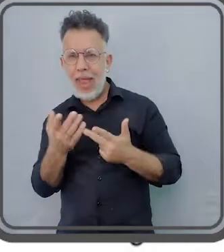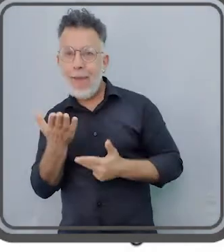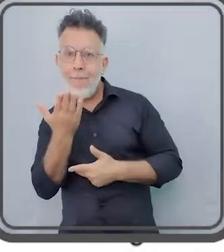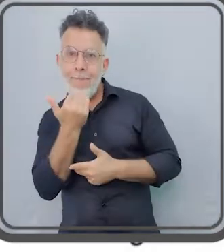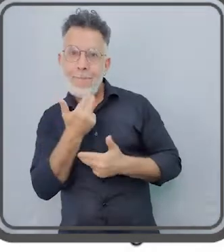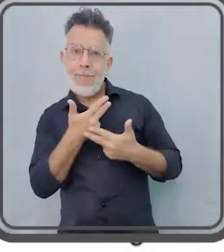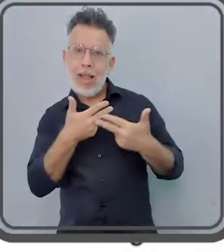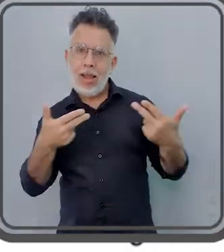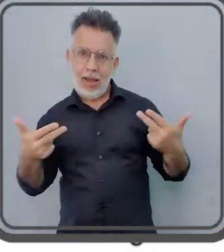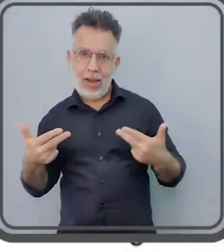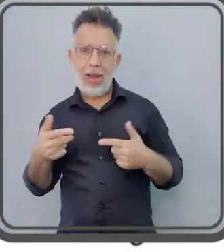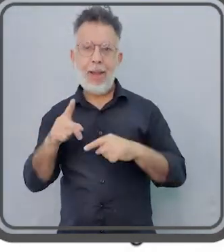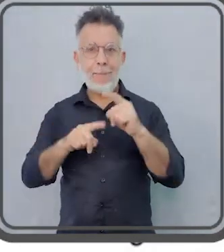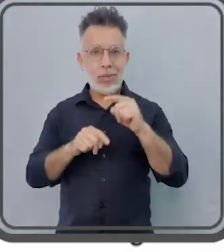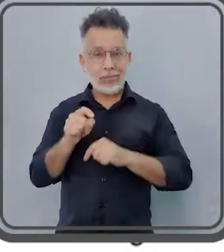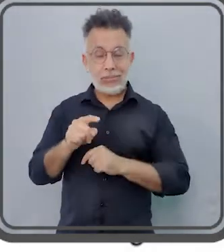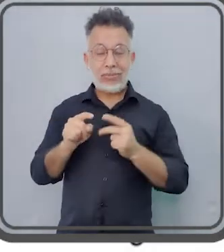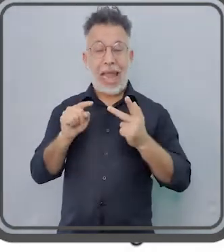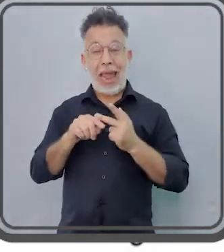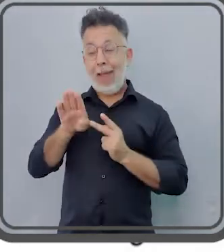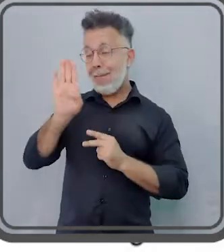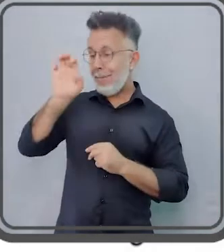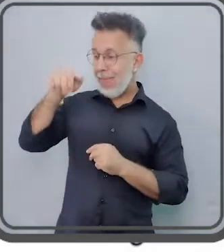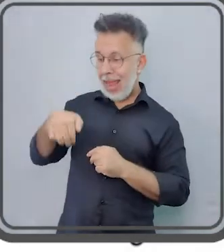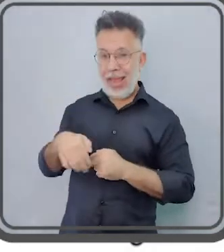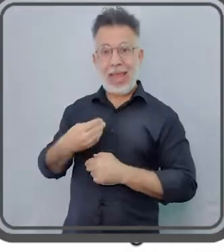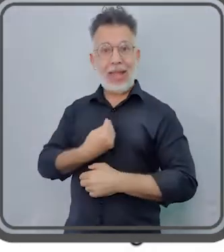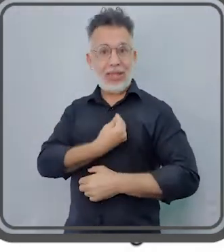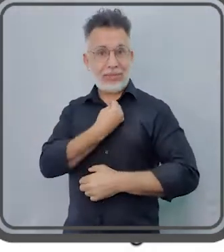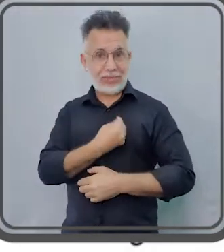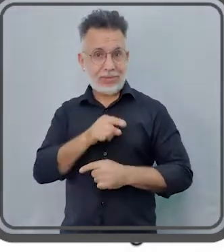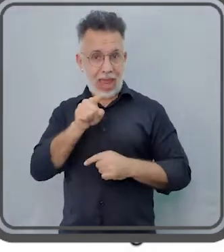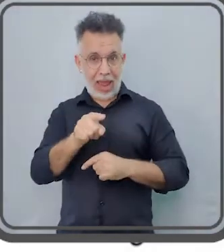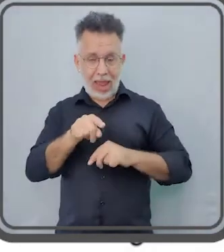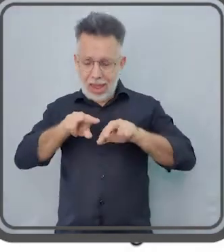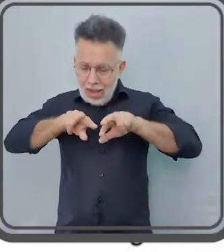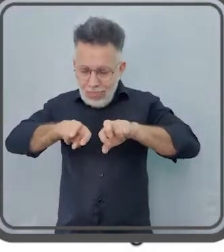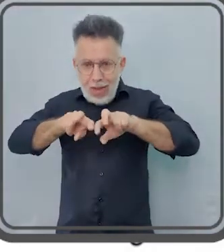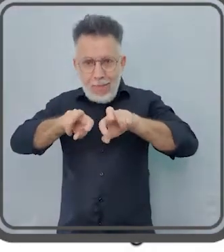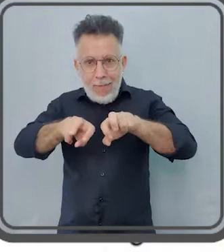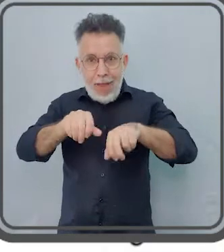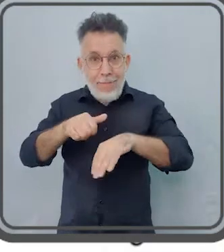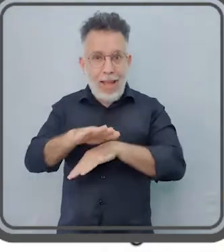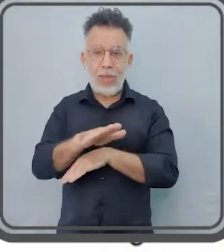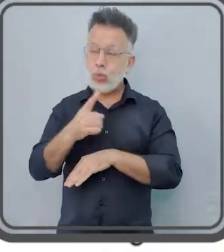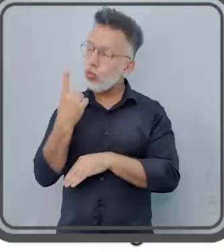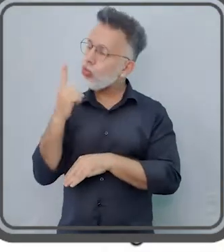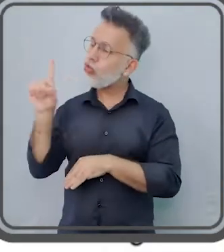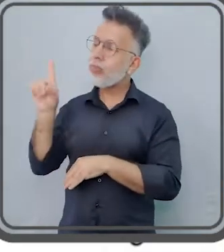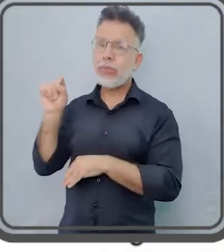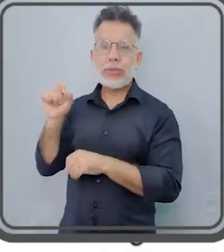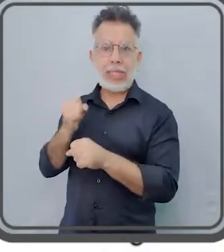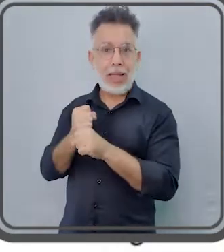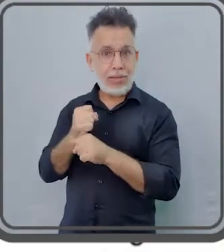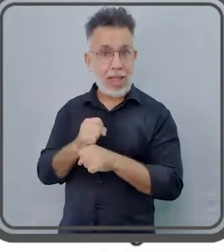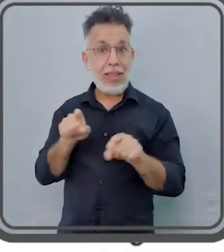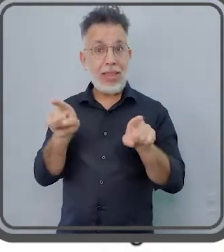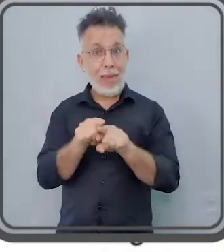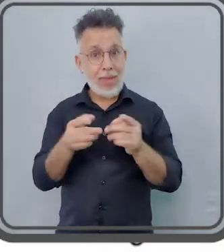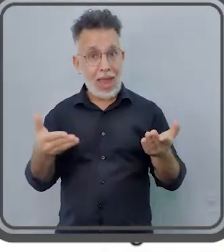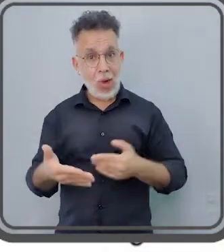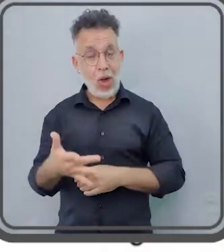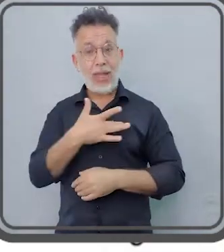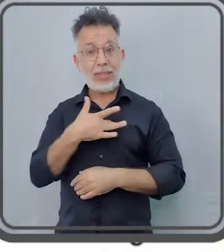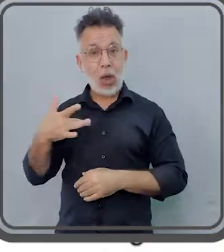grande território que a gente vem entrando, se aprofundando cada vez mais nos últimos 10 anos, passando agora por saúde mental e sexualidade,